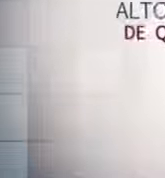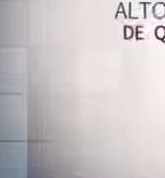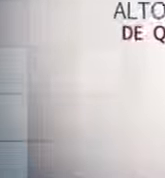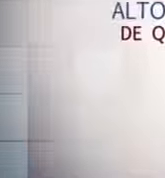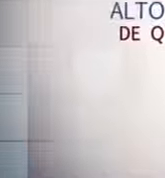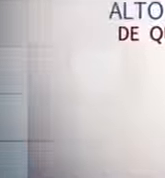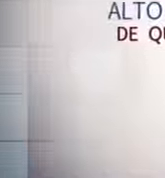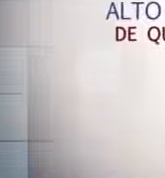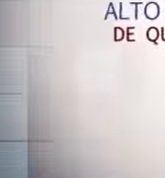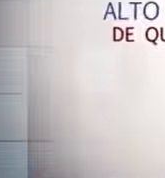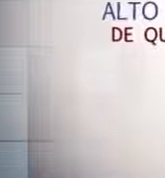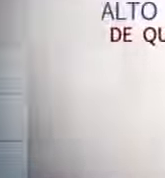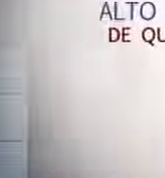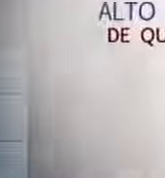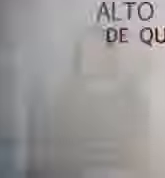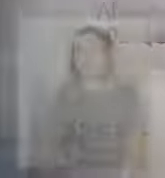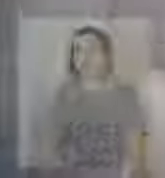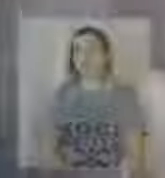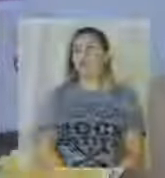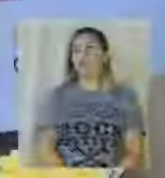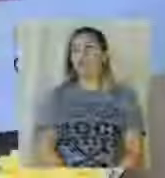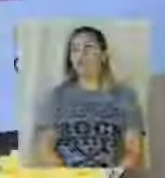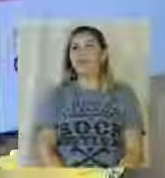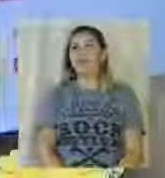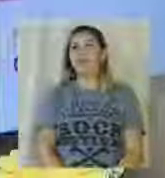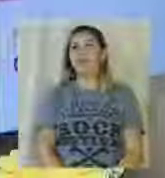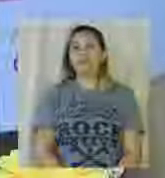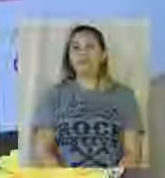deseja ter o mais alto padrão de qualidade e tornar o produto...